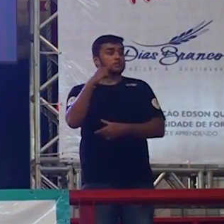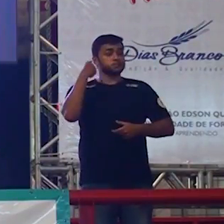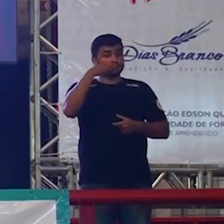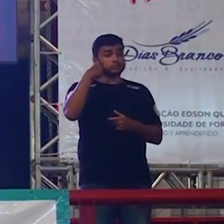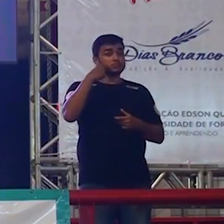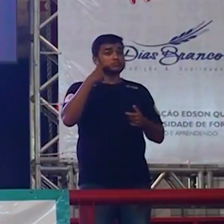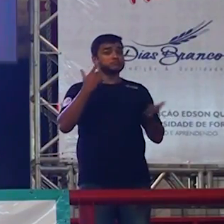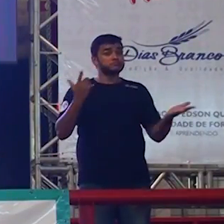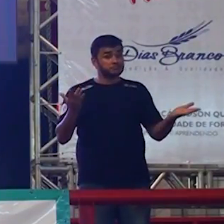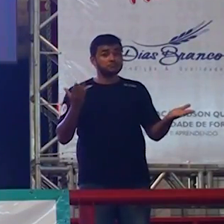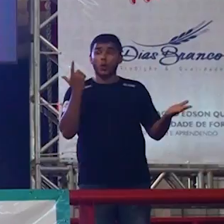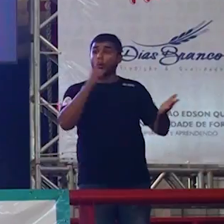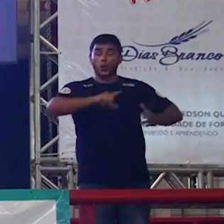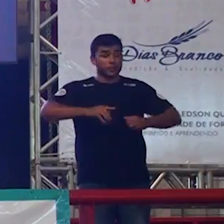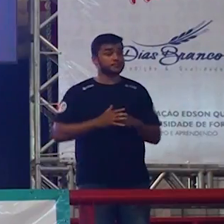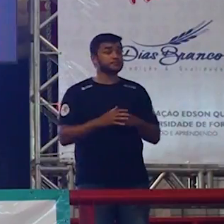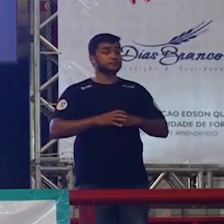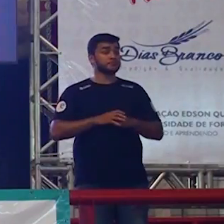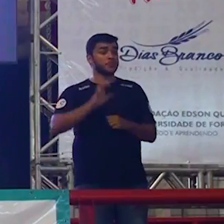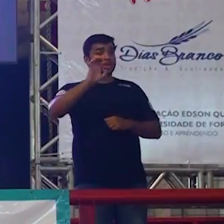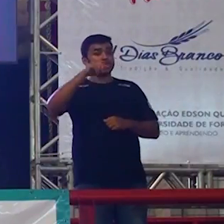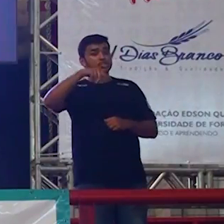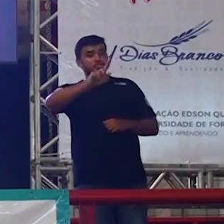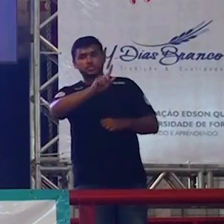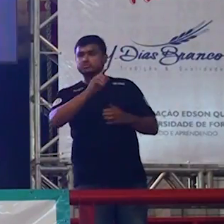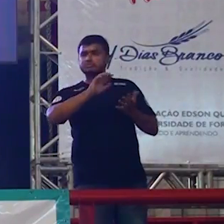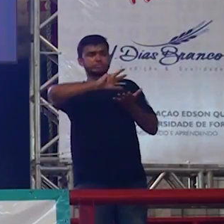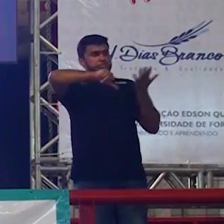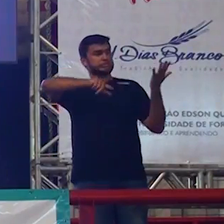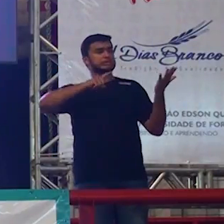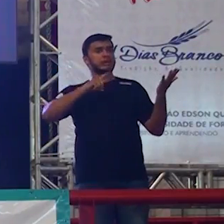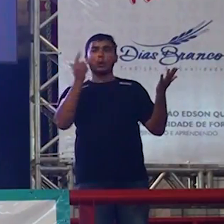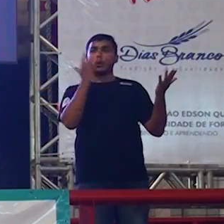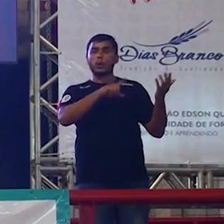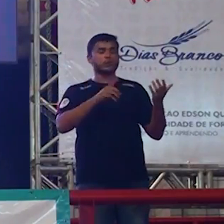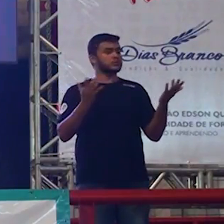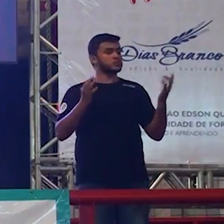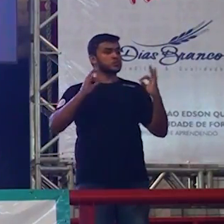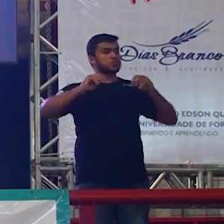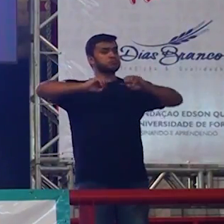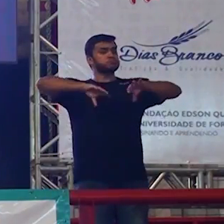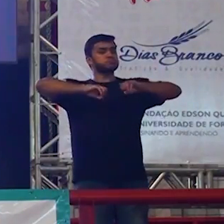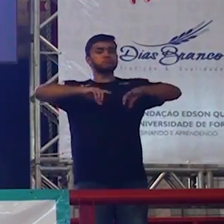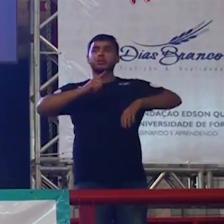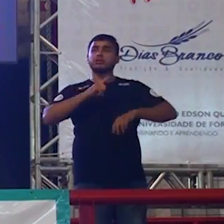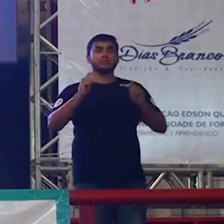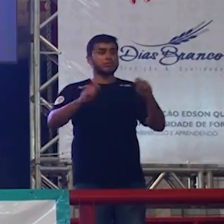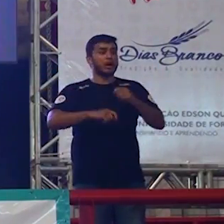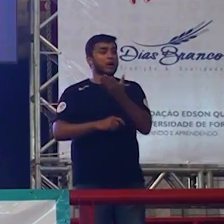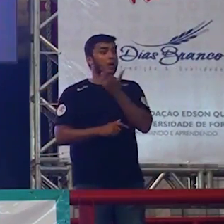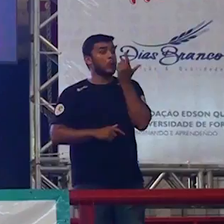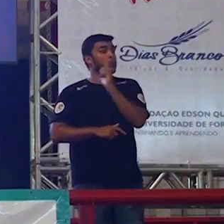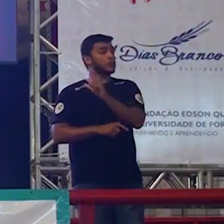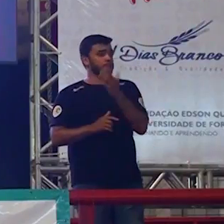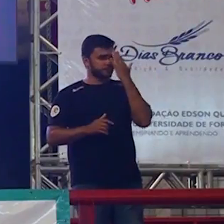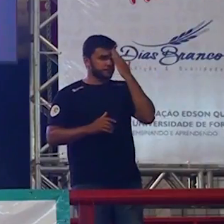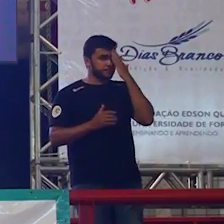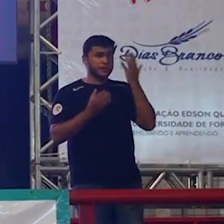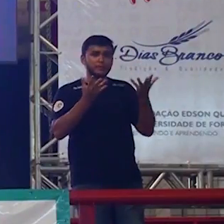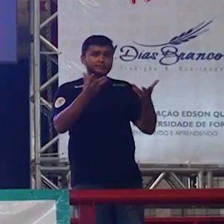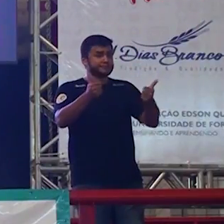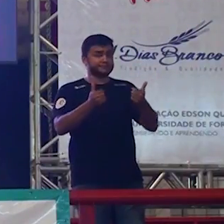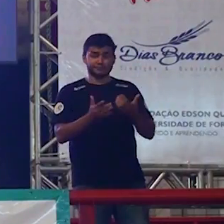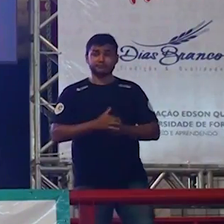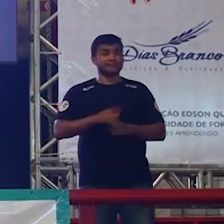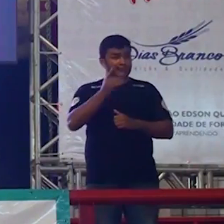bastante concorrido, engenharias, ok? Licenciaturas. Então isso é maravilhoso. Eu